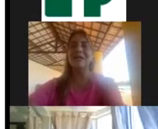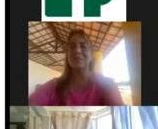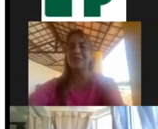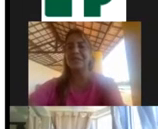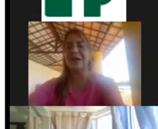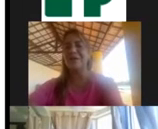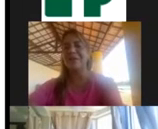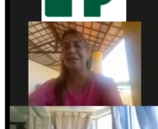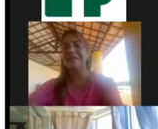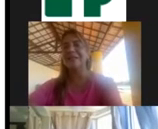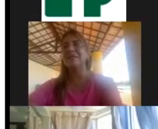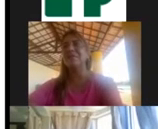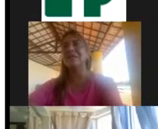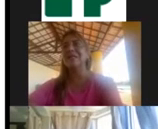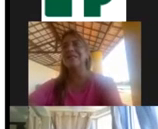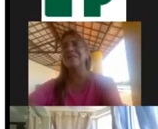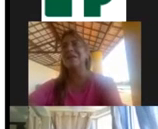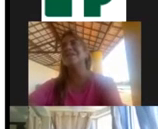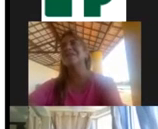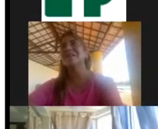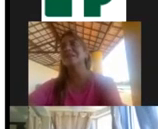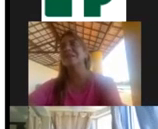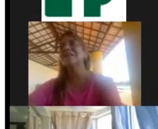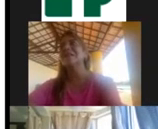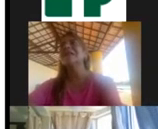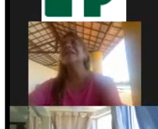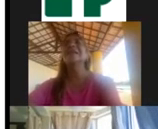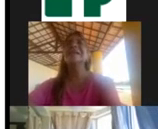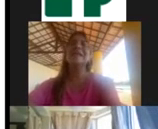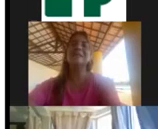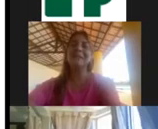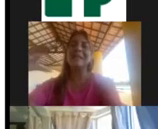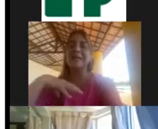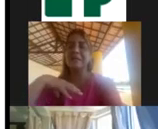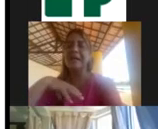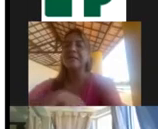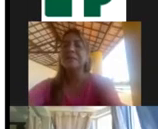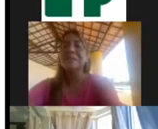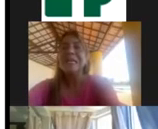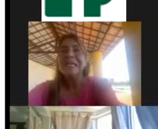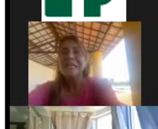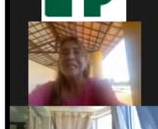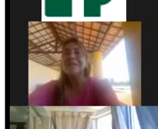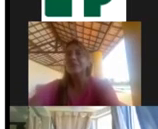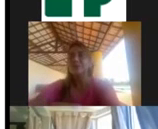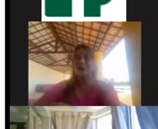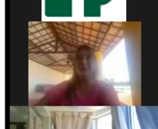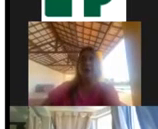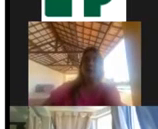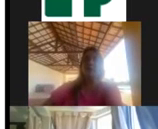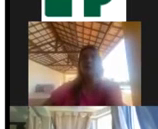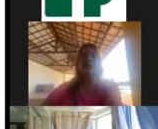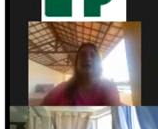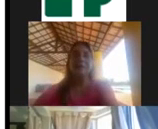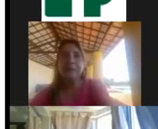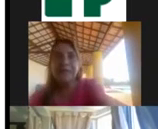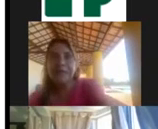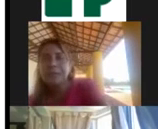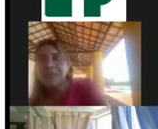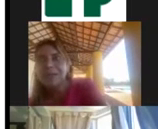uma caixa postal americana para poder receber nos Estados Unidos e eles mandarem para o Brasil. Então, isso é muito normal,